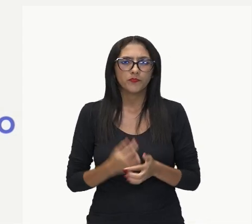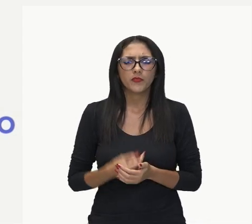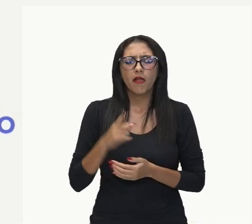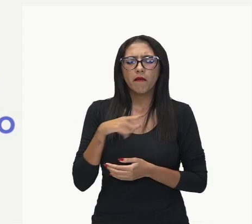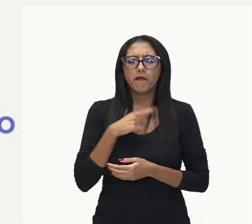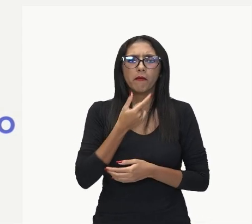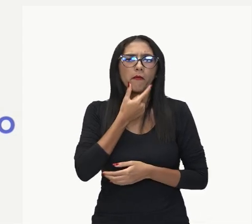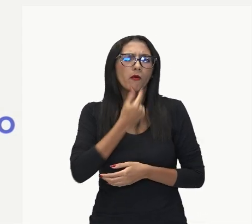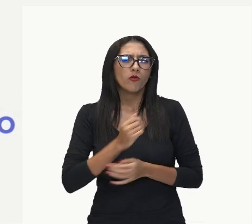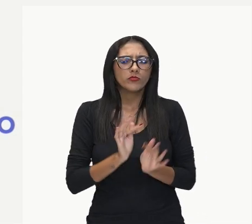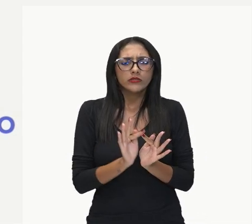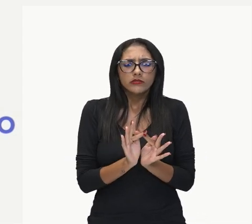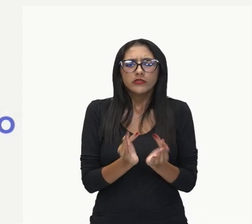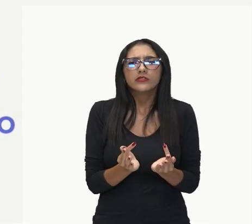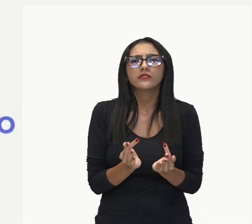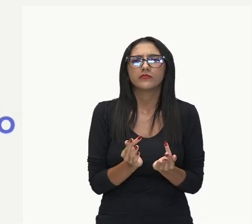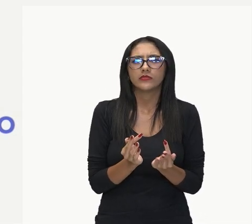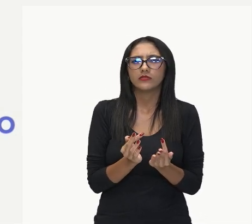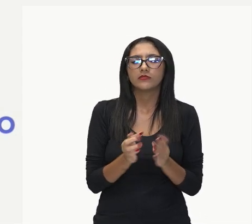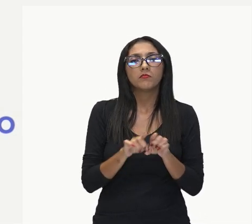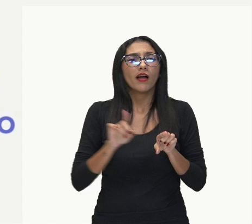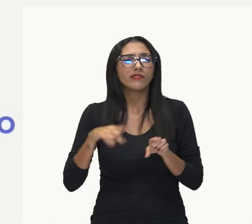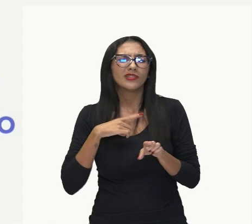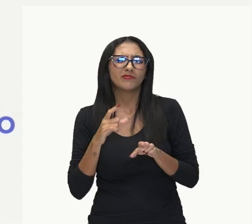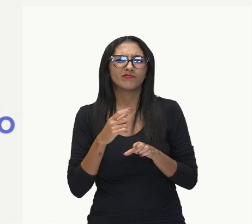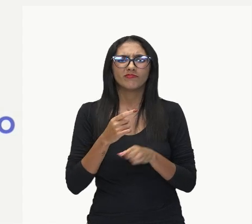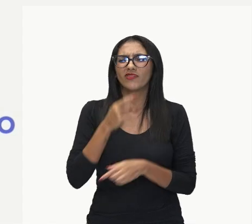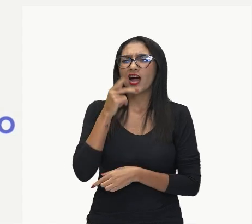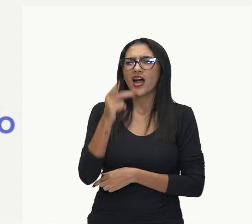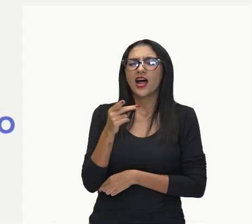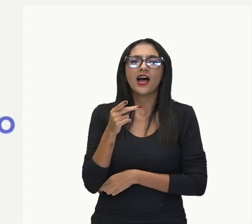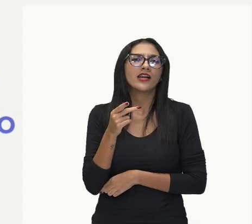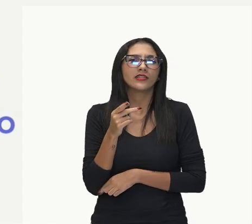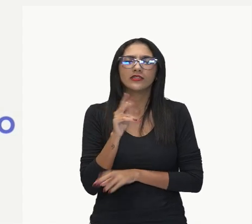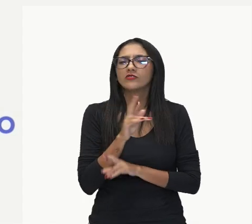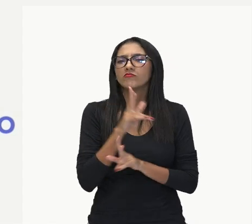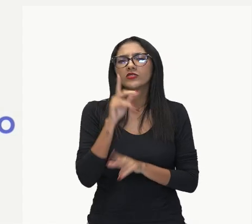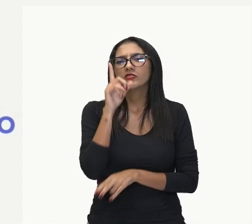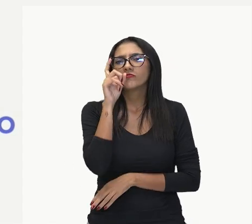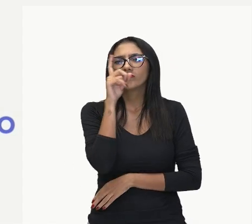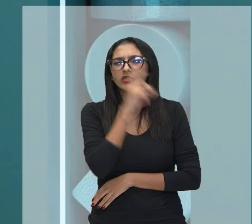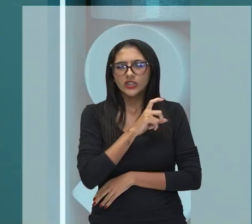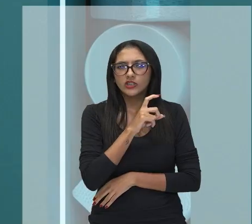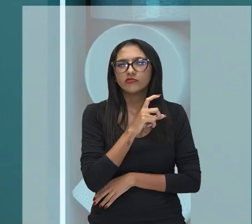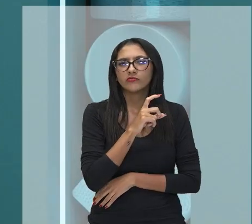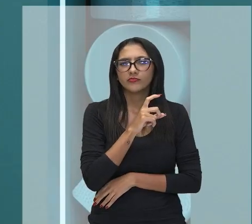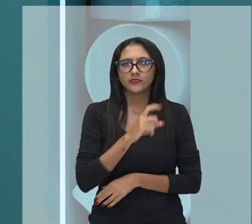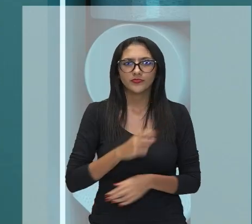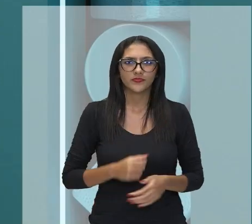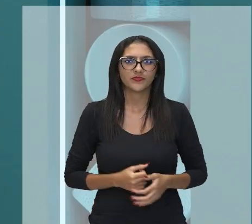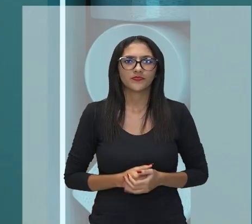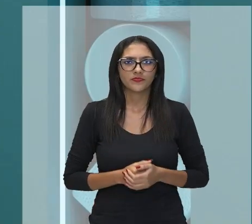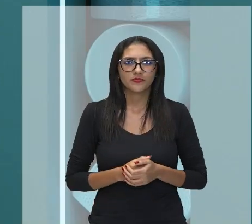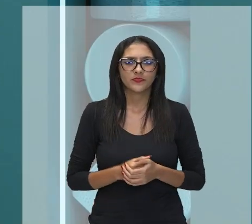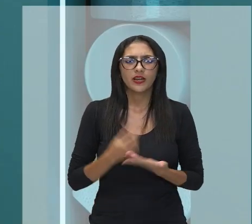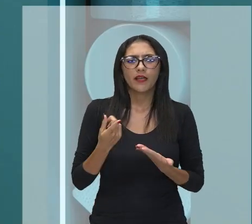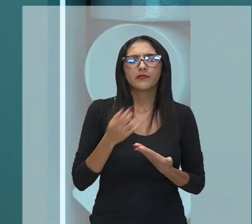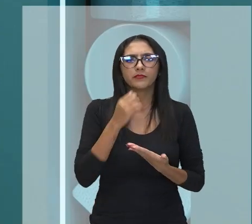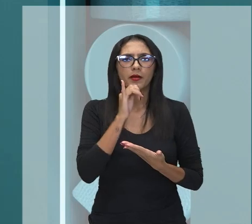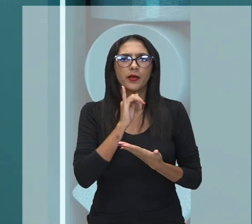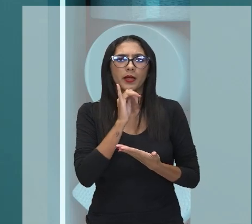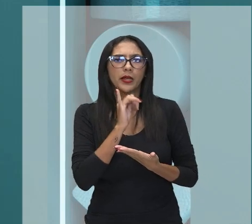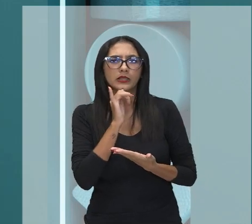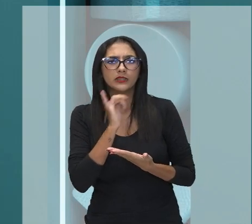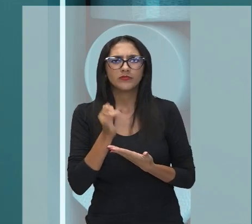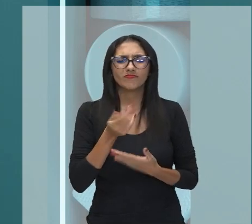humilde, que tem dificuldade com as palavras. Voltando aqui comigo, antes da leitura. Ele tem dificuldade com as palavras, ele tem